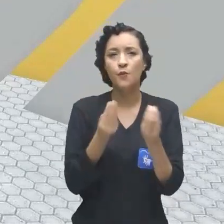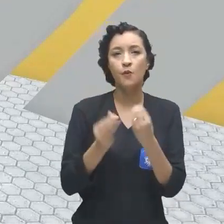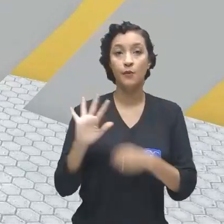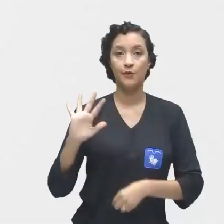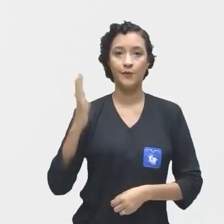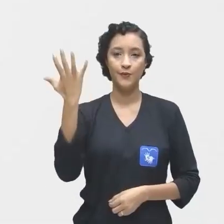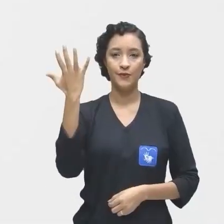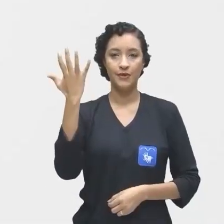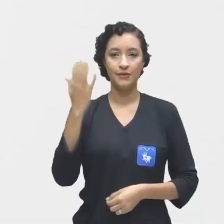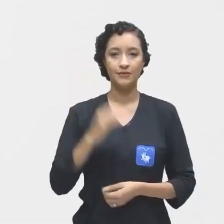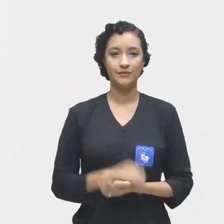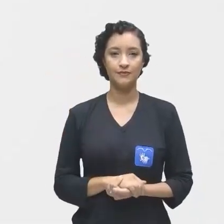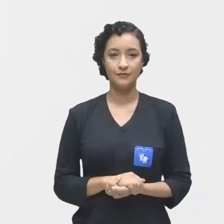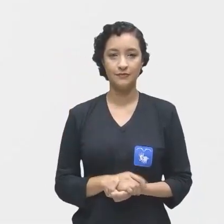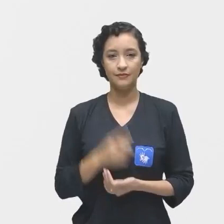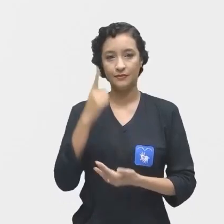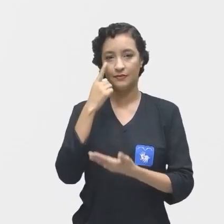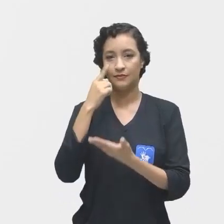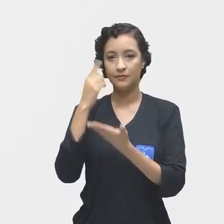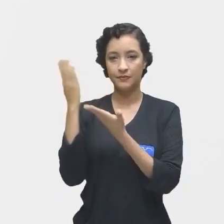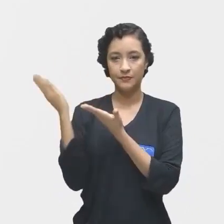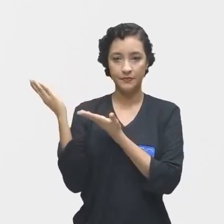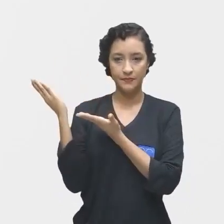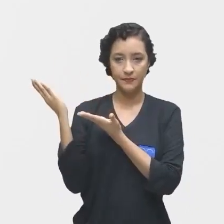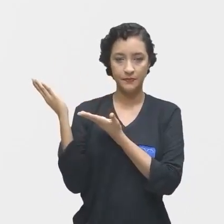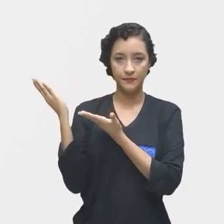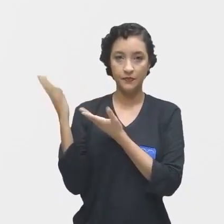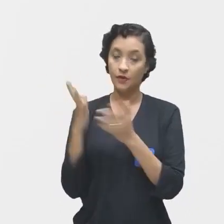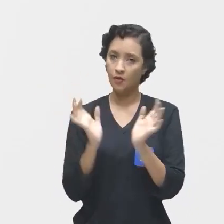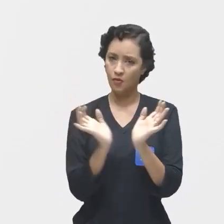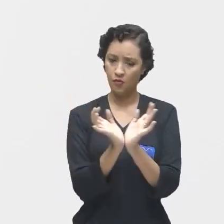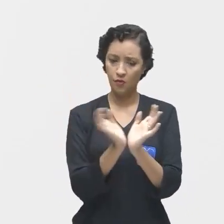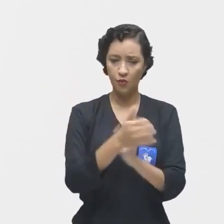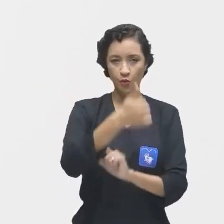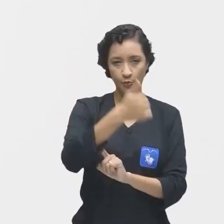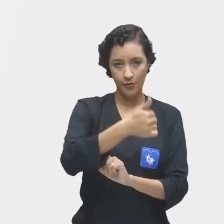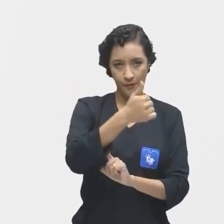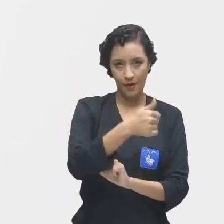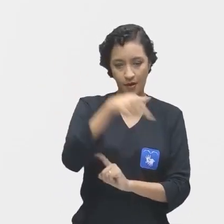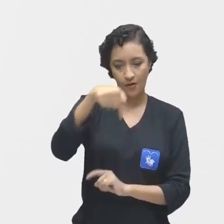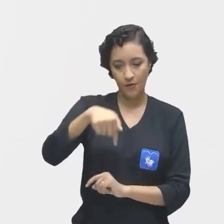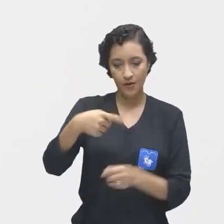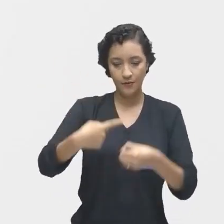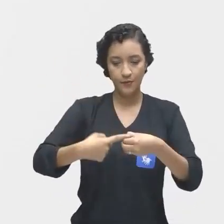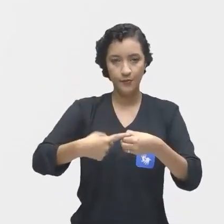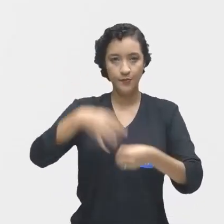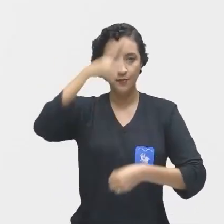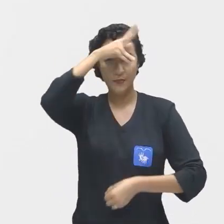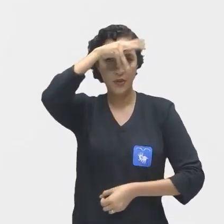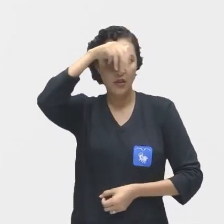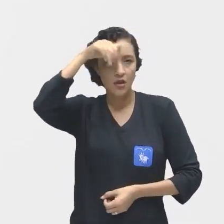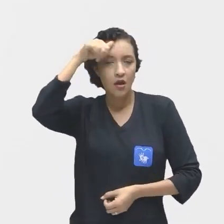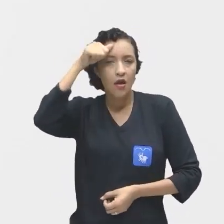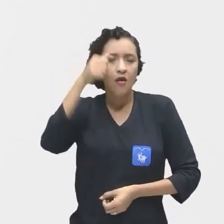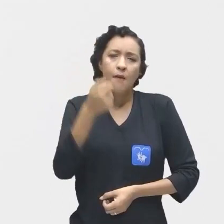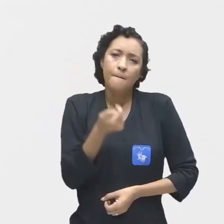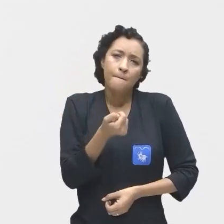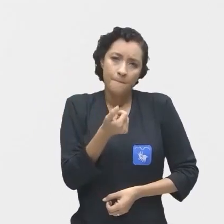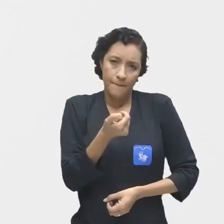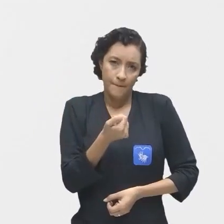comigo a leitura. O setor primário no município de Manaus tem pouca